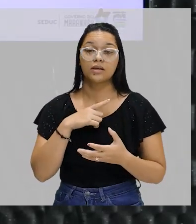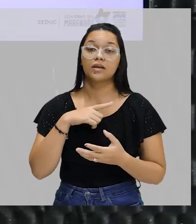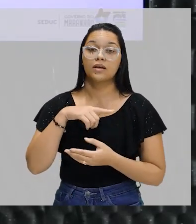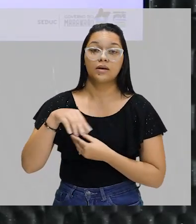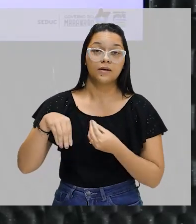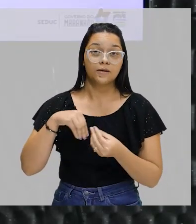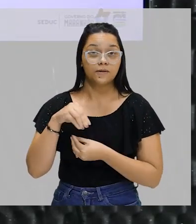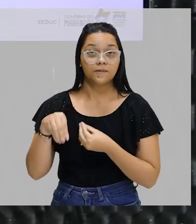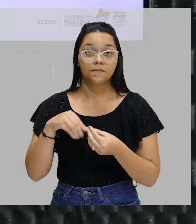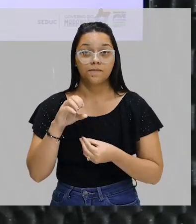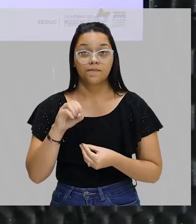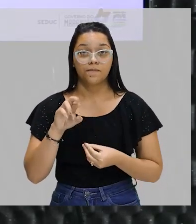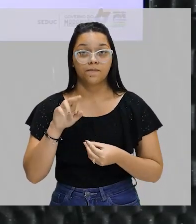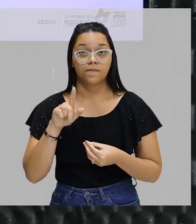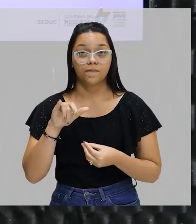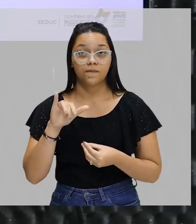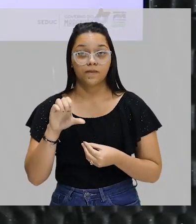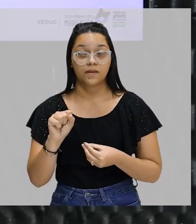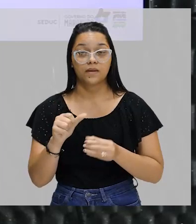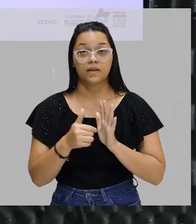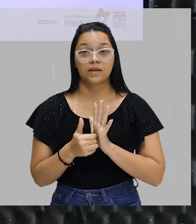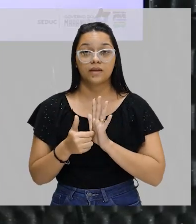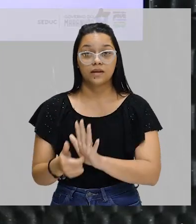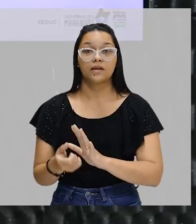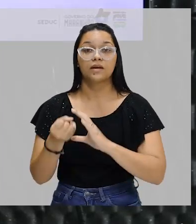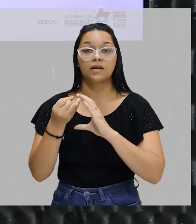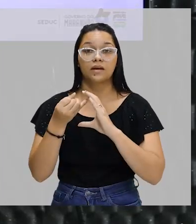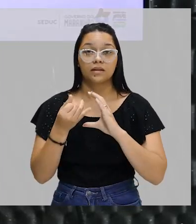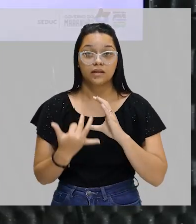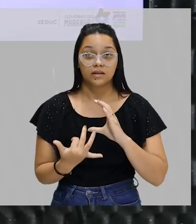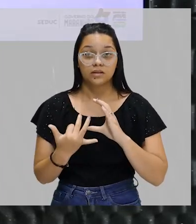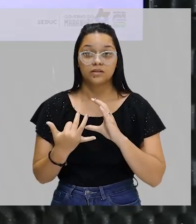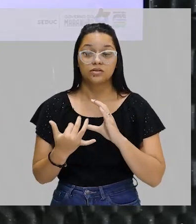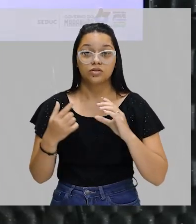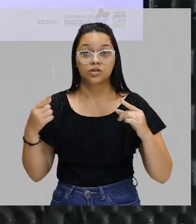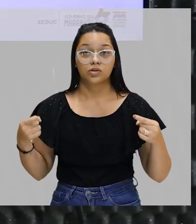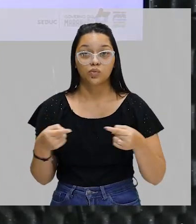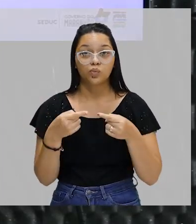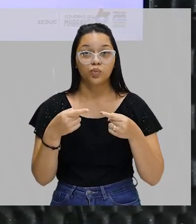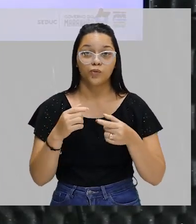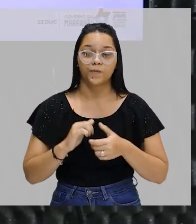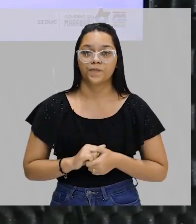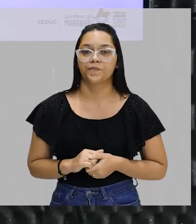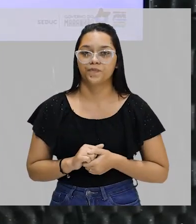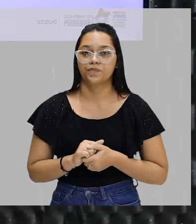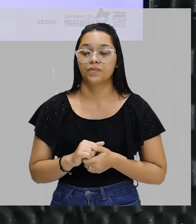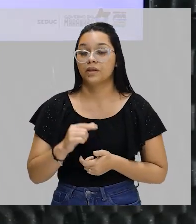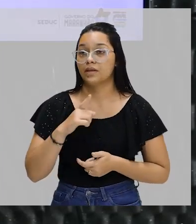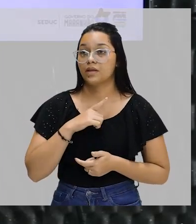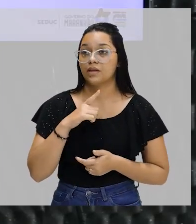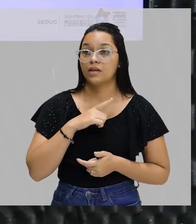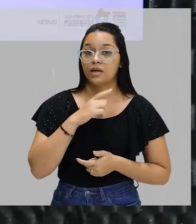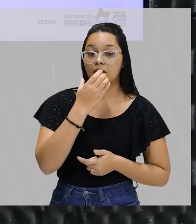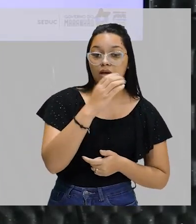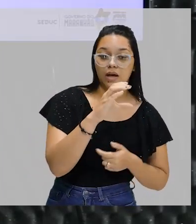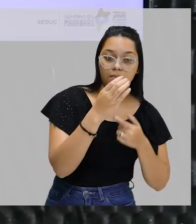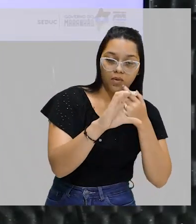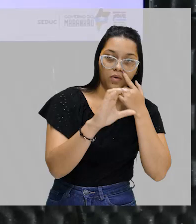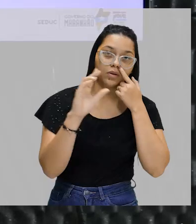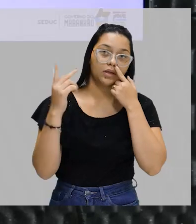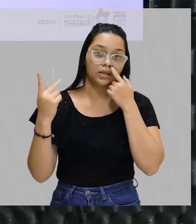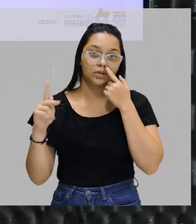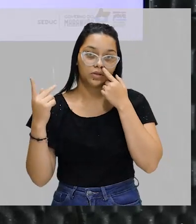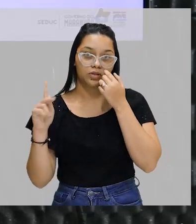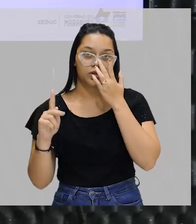substâncias orgânicas que apresentam uma característica em comum, certo? Possuem apenas carbono